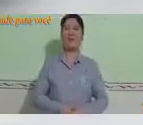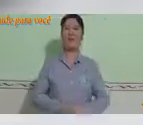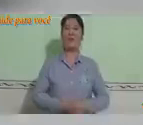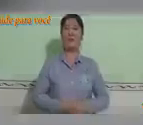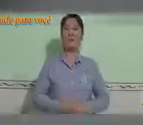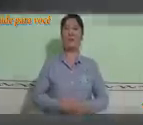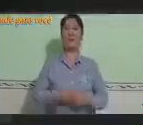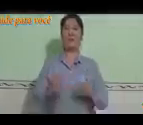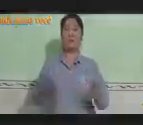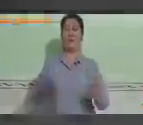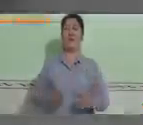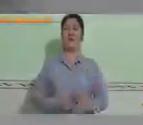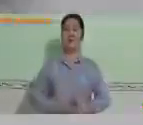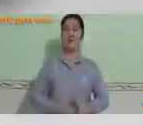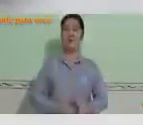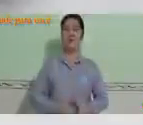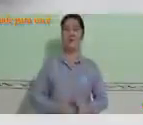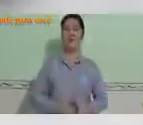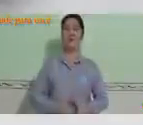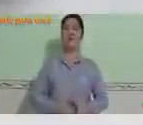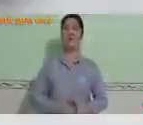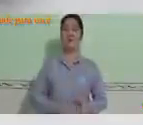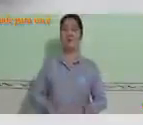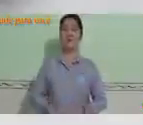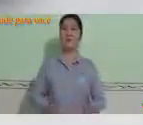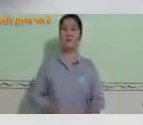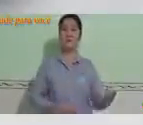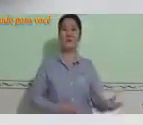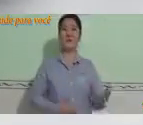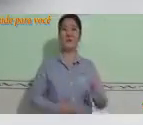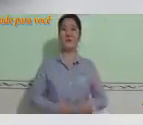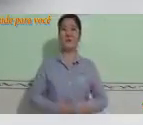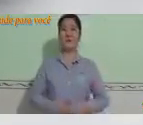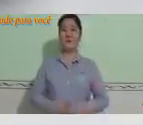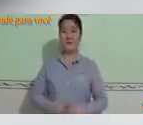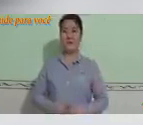podem apresentar sintomas atípicos mais frequentemente.